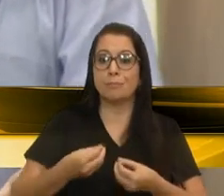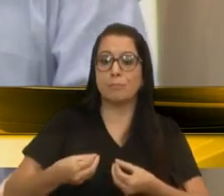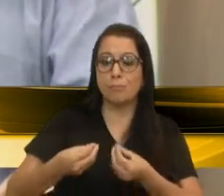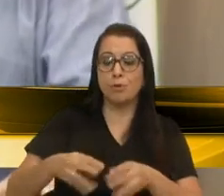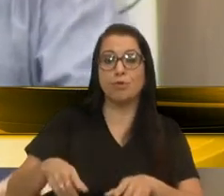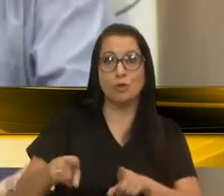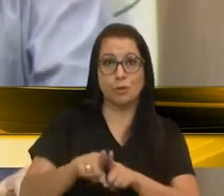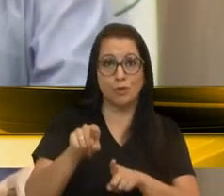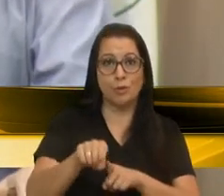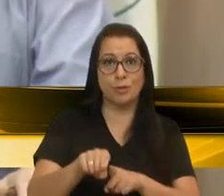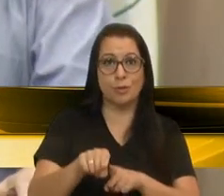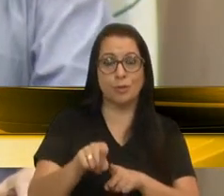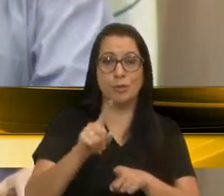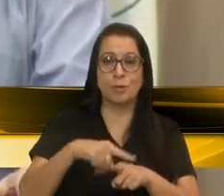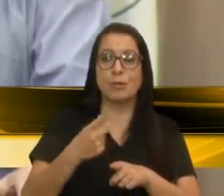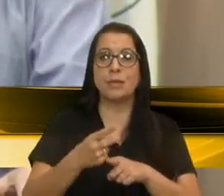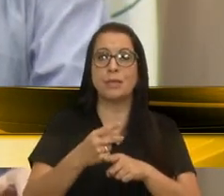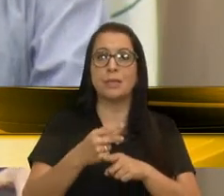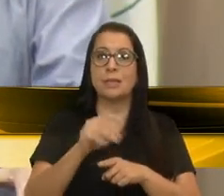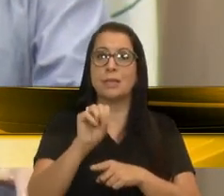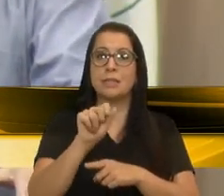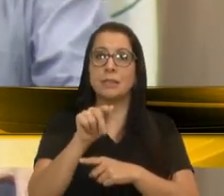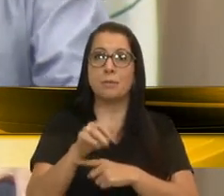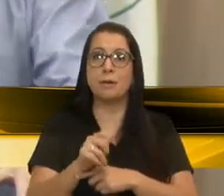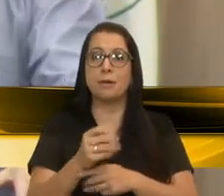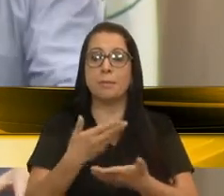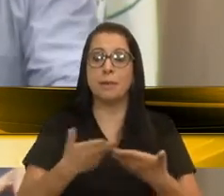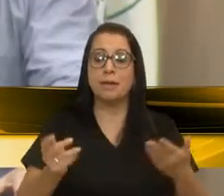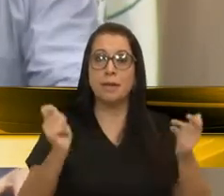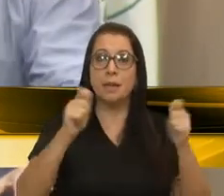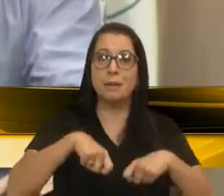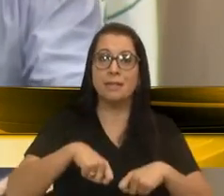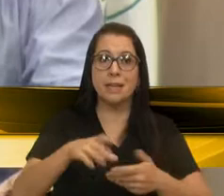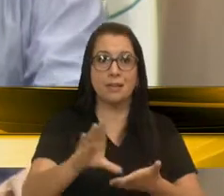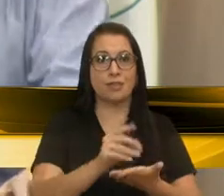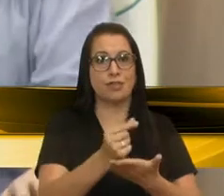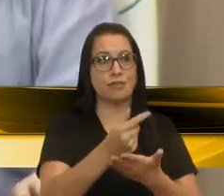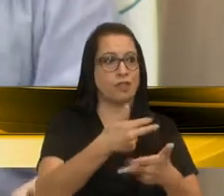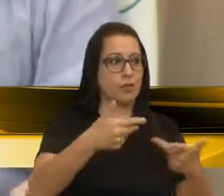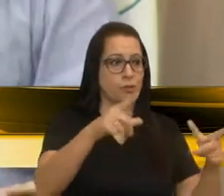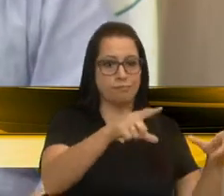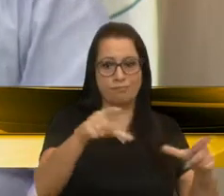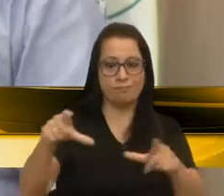do ponto de vista dessa autarquia perder capacidade de investimento.